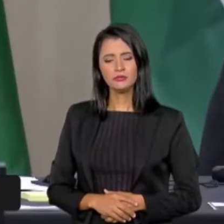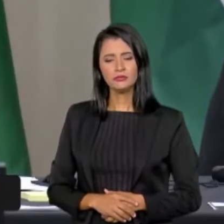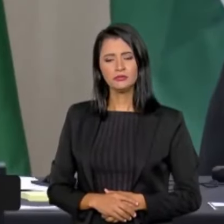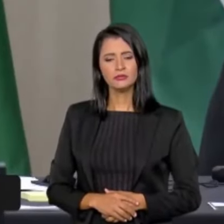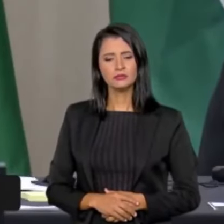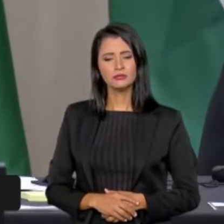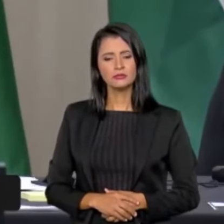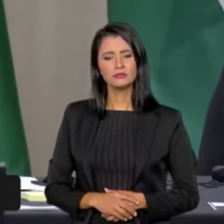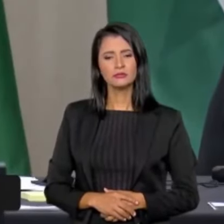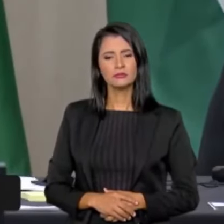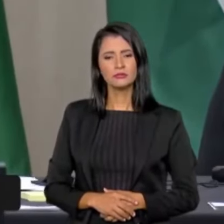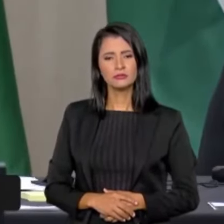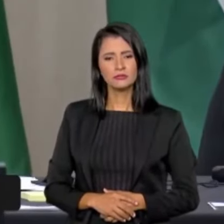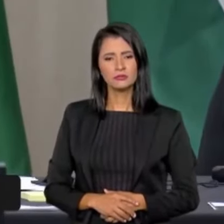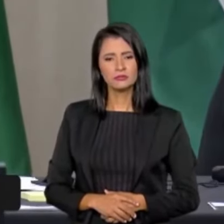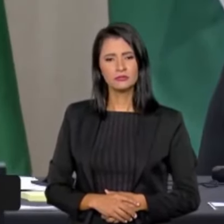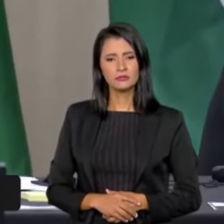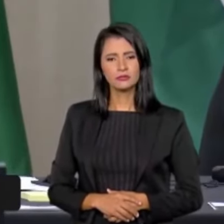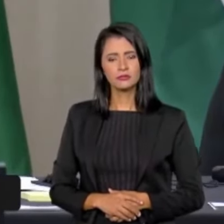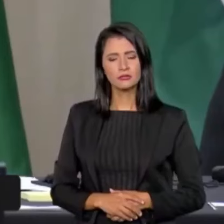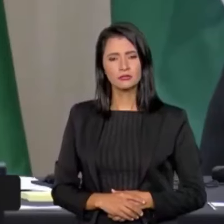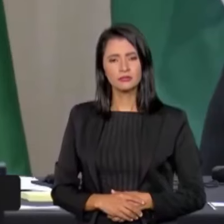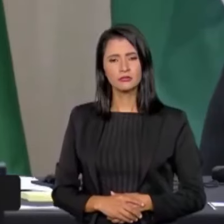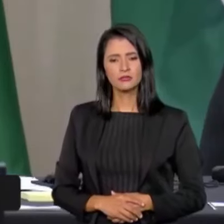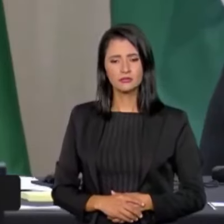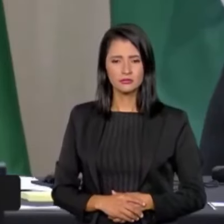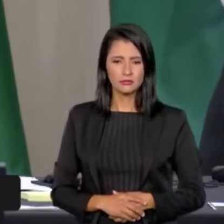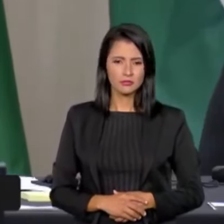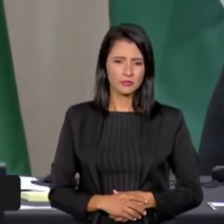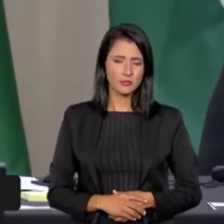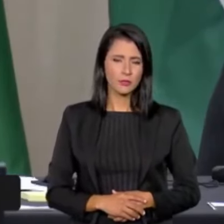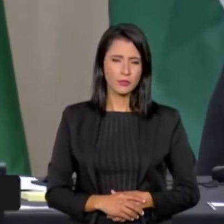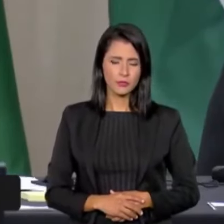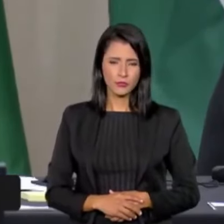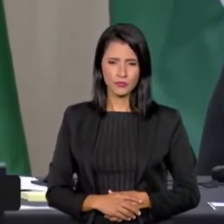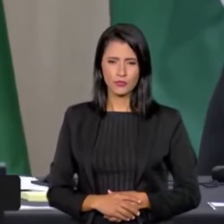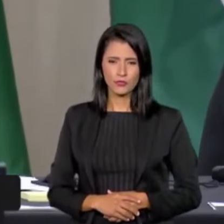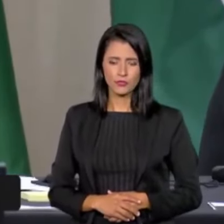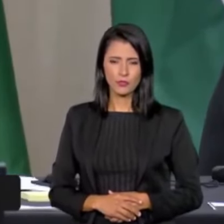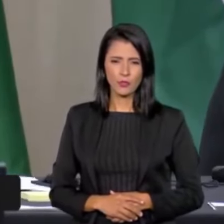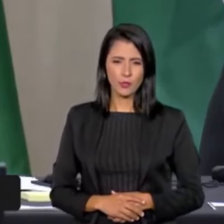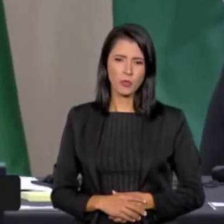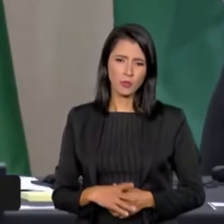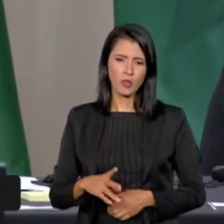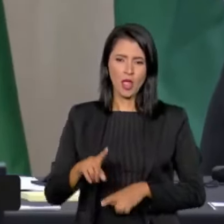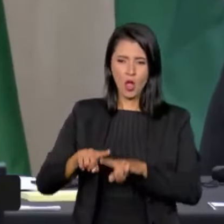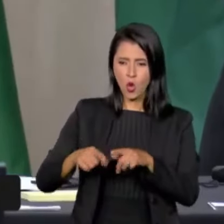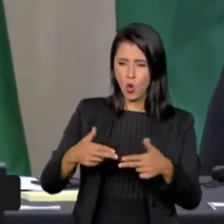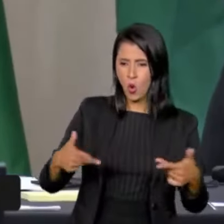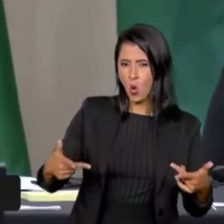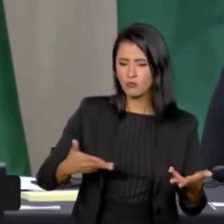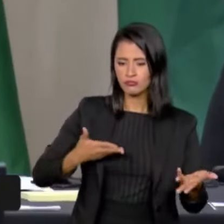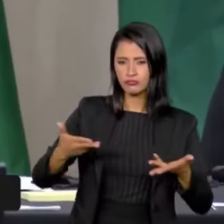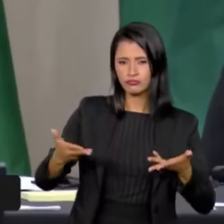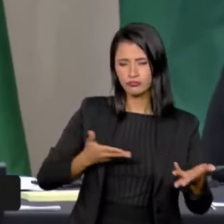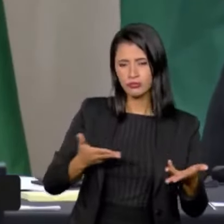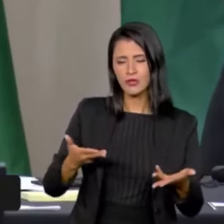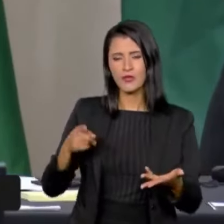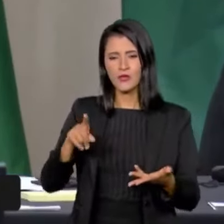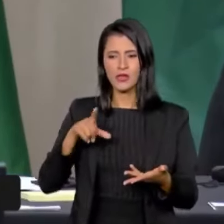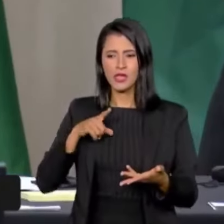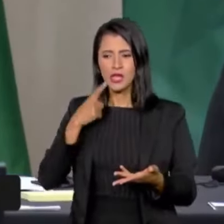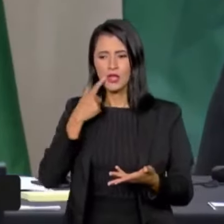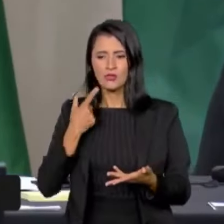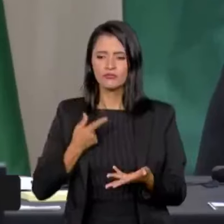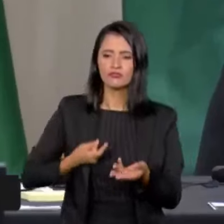Brazilian products in countries from the community. Ocorre que bens e serviços não circulam onde